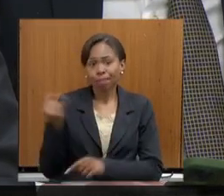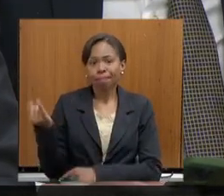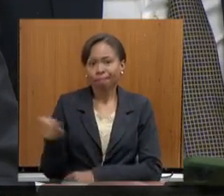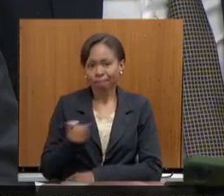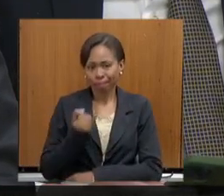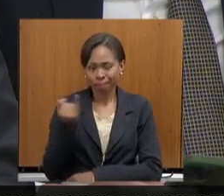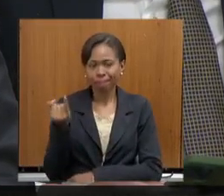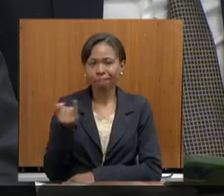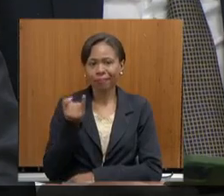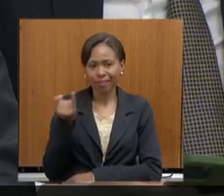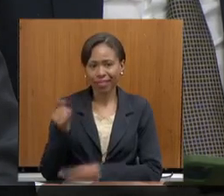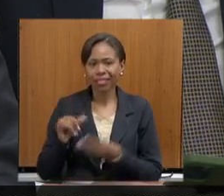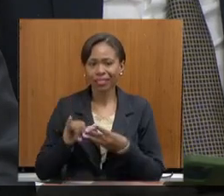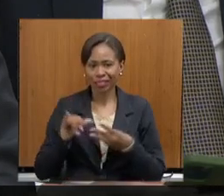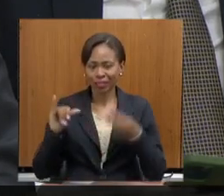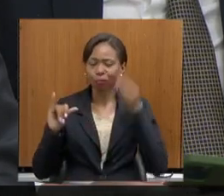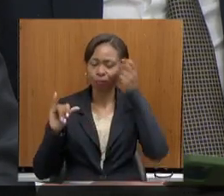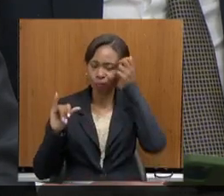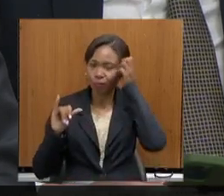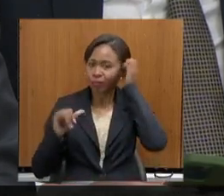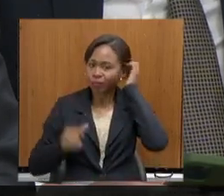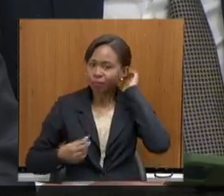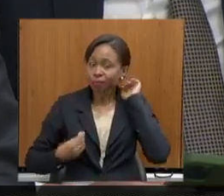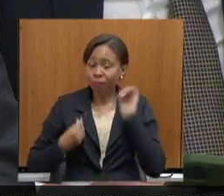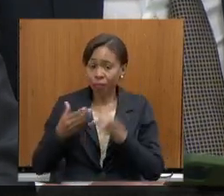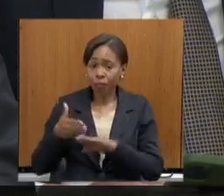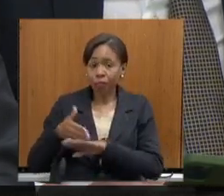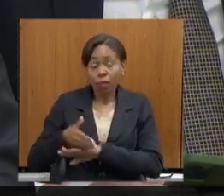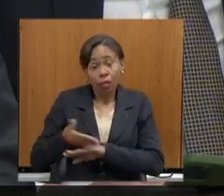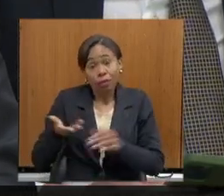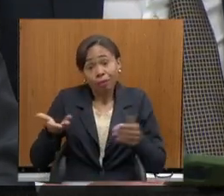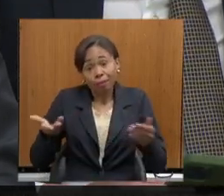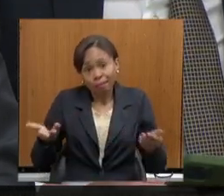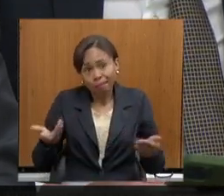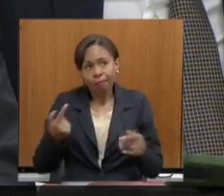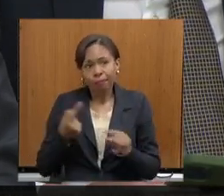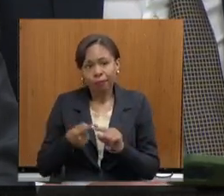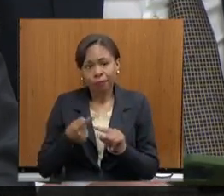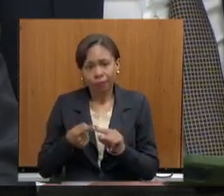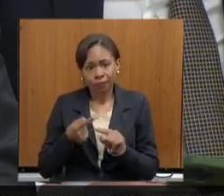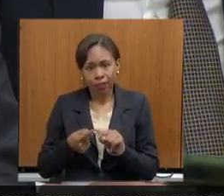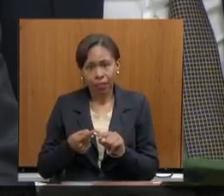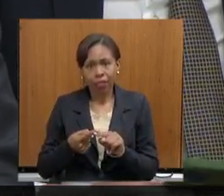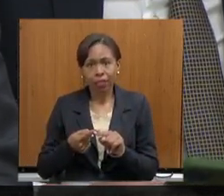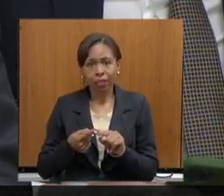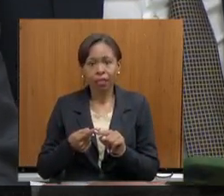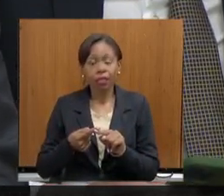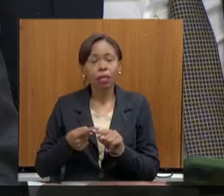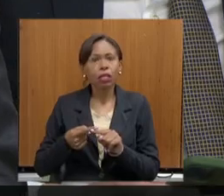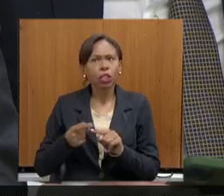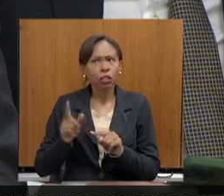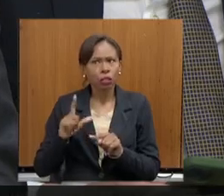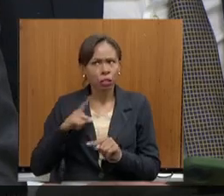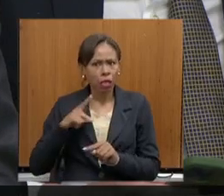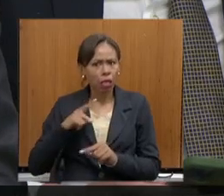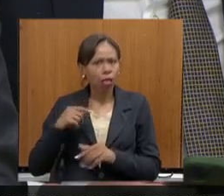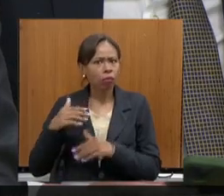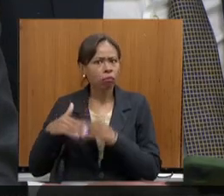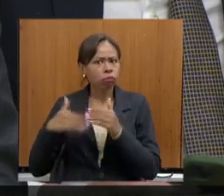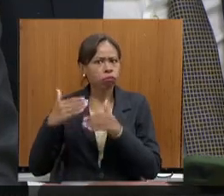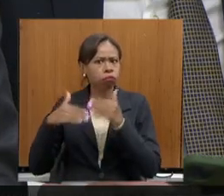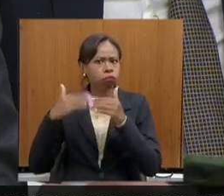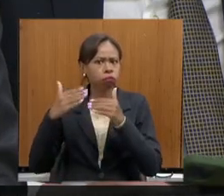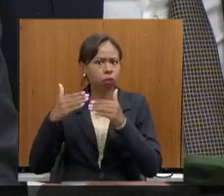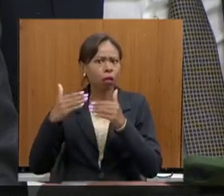né da SELIC participar desse leilões porque realmente é com todos os avanços ainda há um